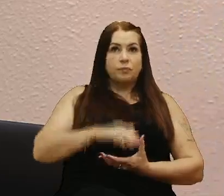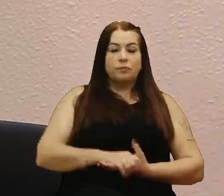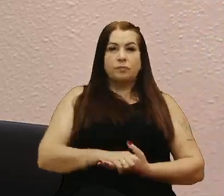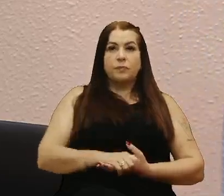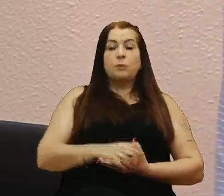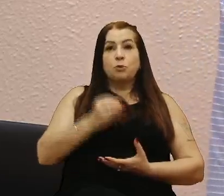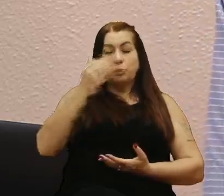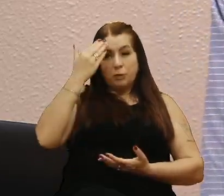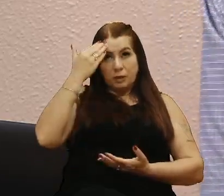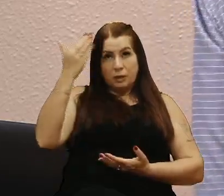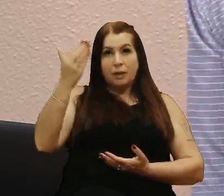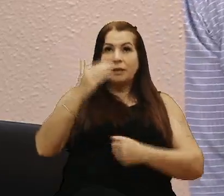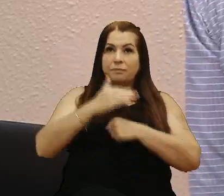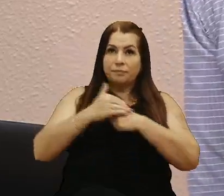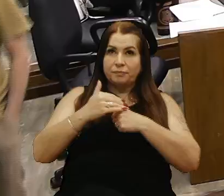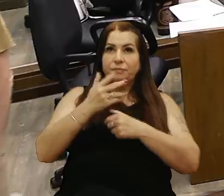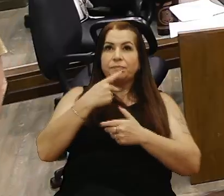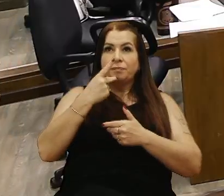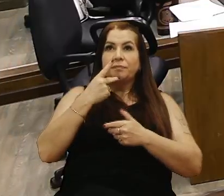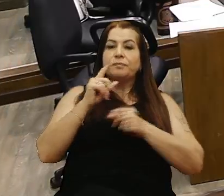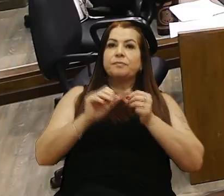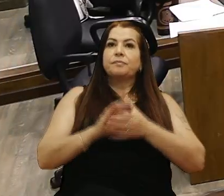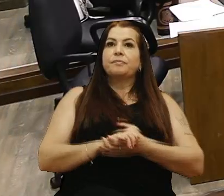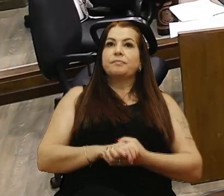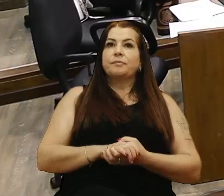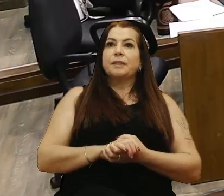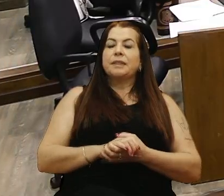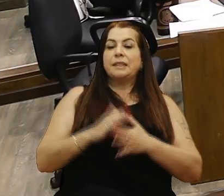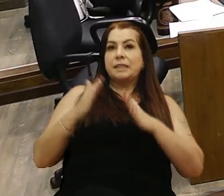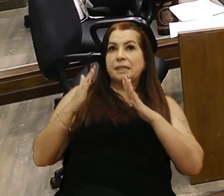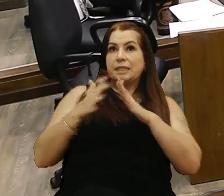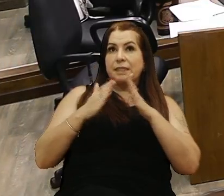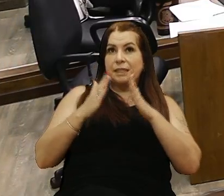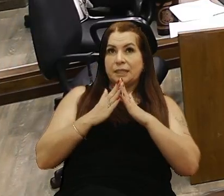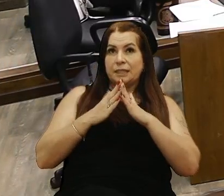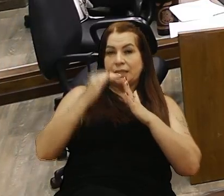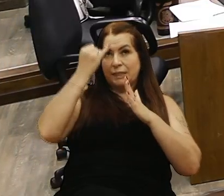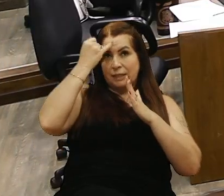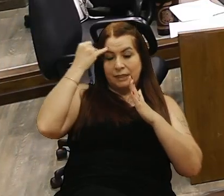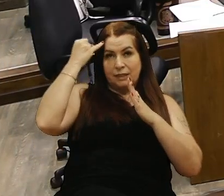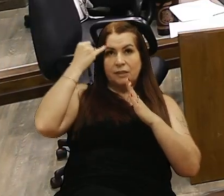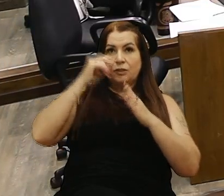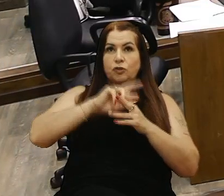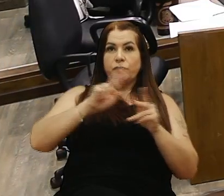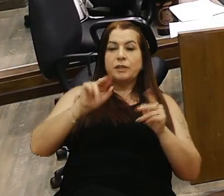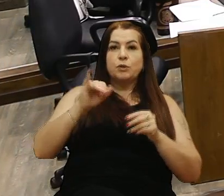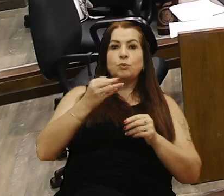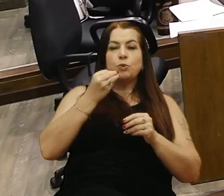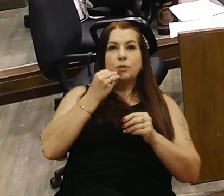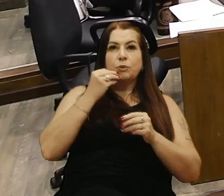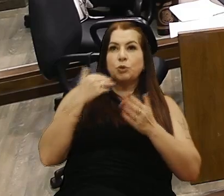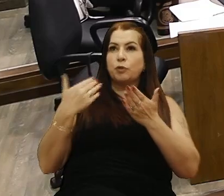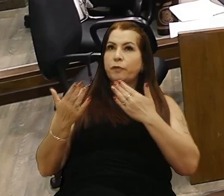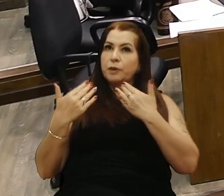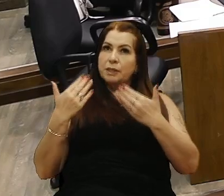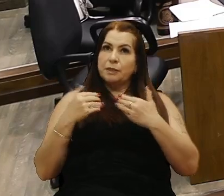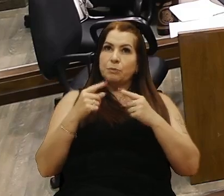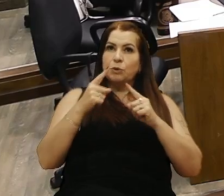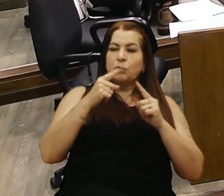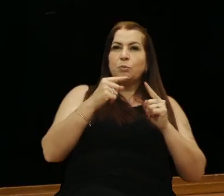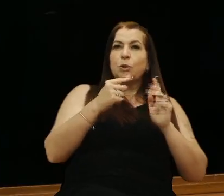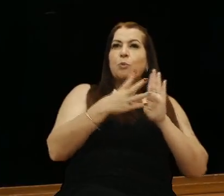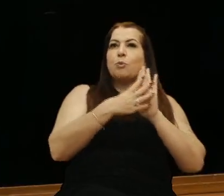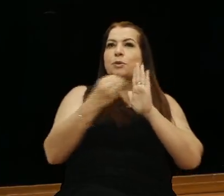Presidente, muito obrigado pela gentileza da palavra. Eu queria tratar que nessa casa, vereador Zé D'Ambrosio, nós em diversas oportunidades conversamos sobre o modelo de cidade